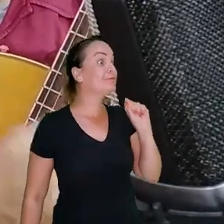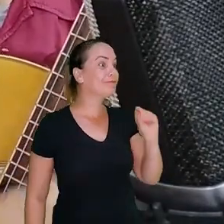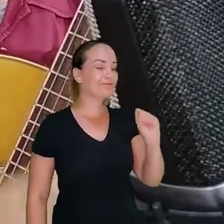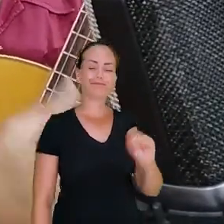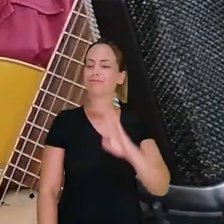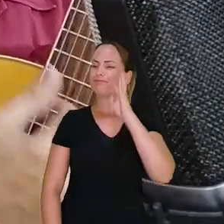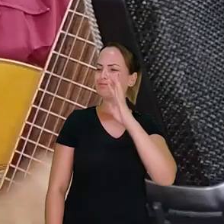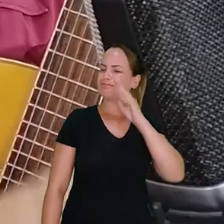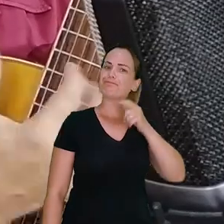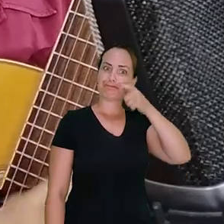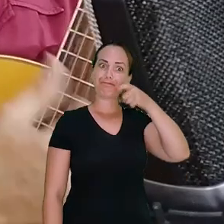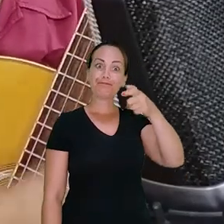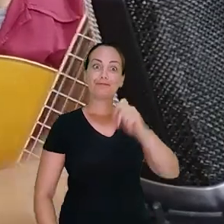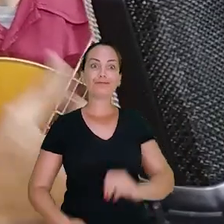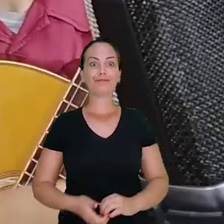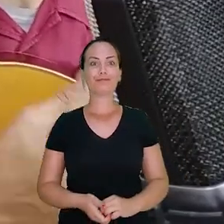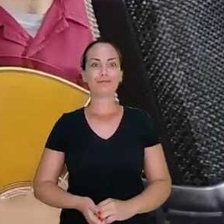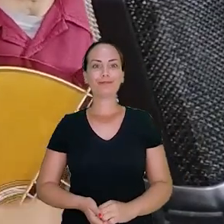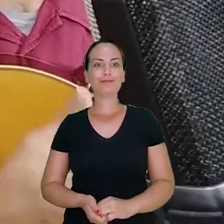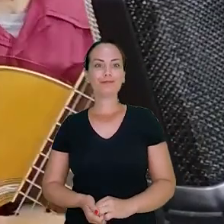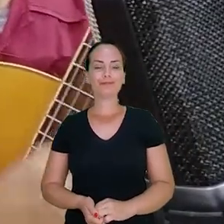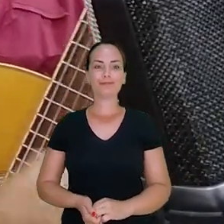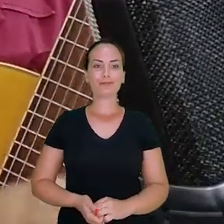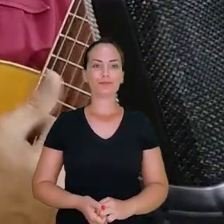hein? Interessante.